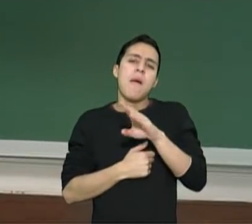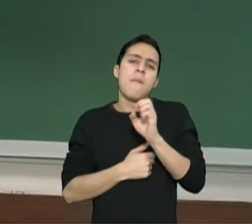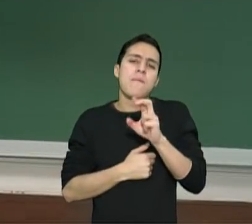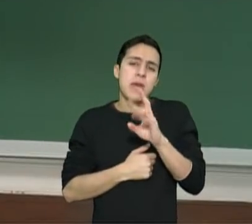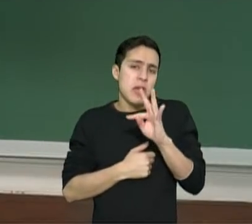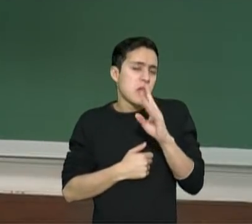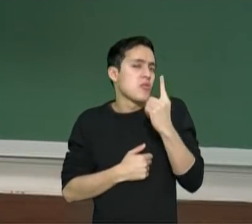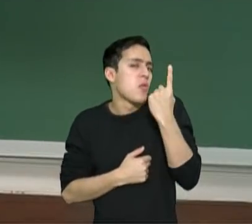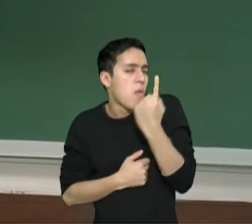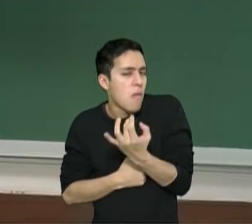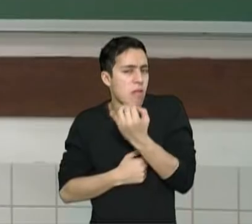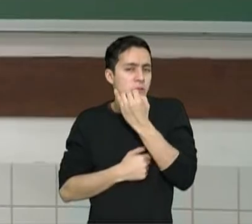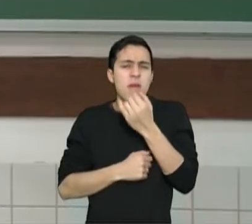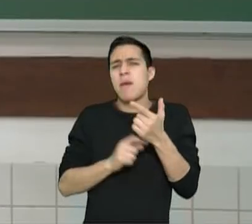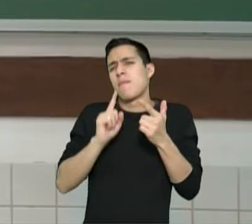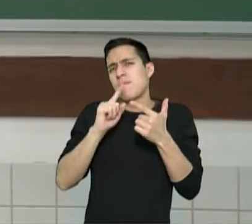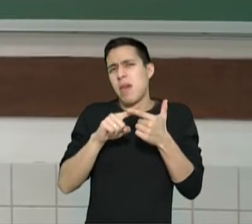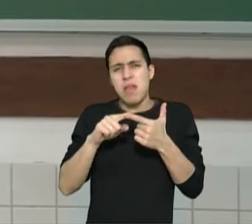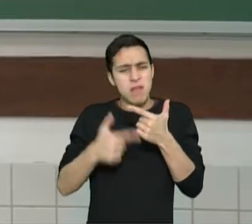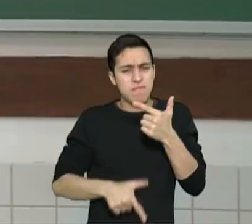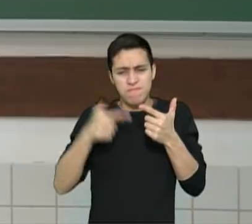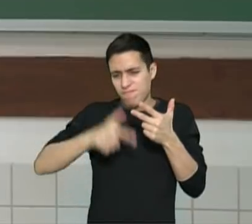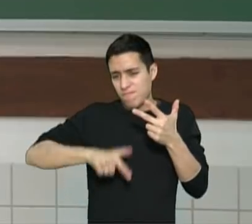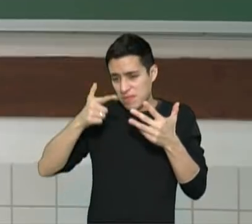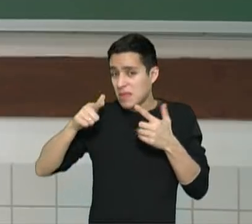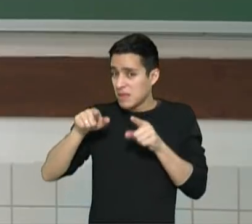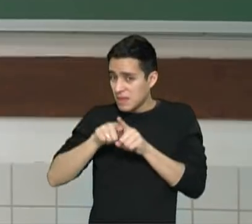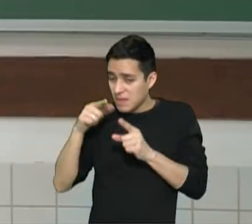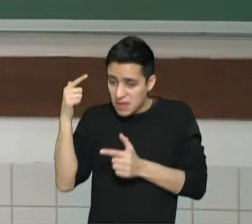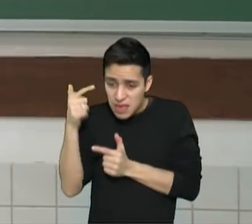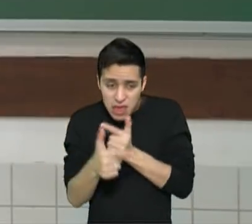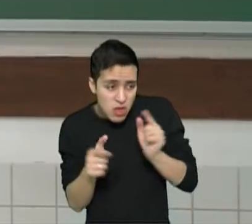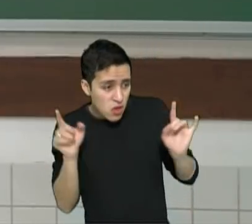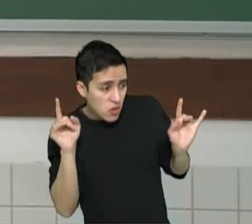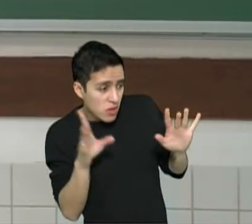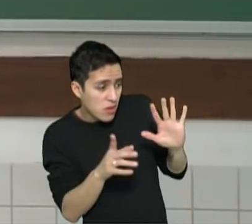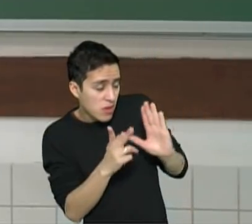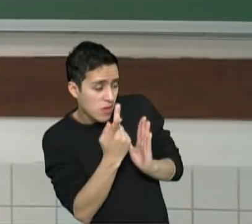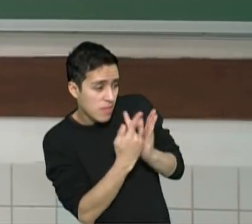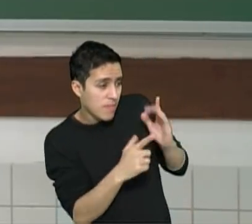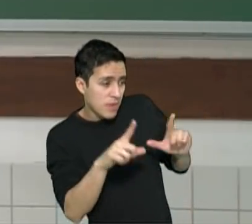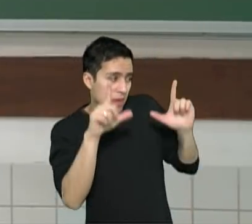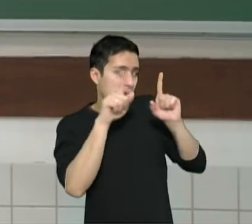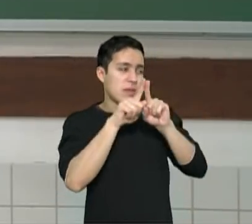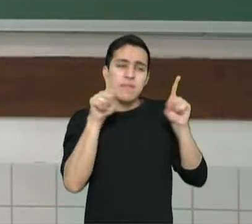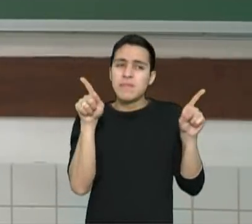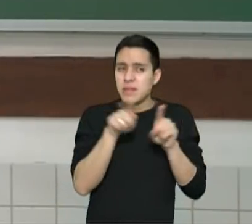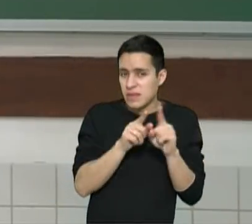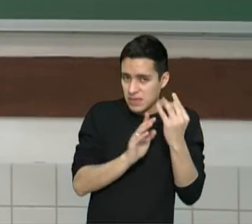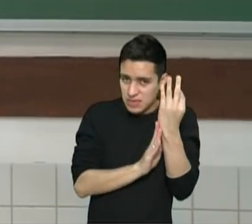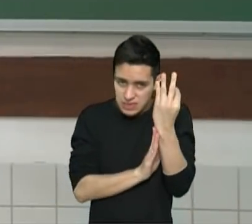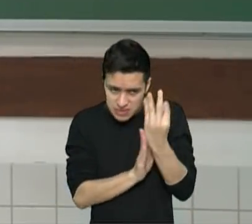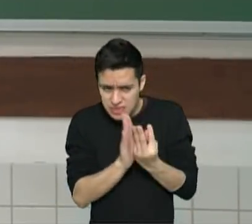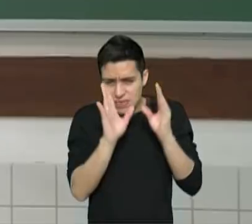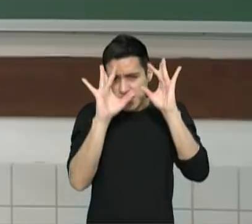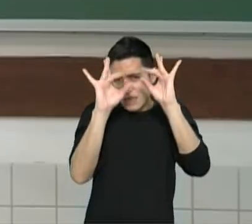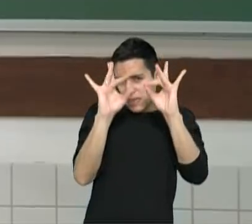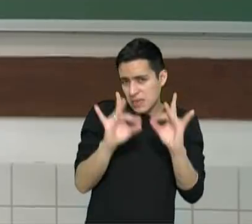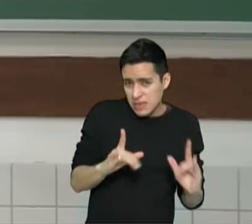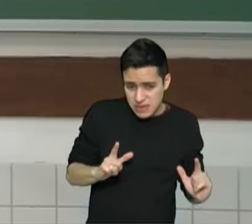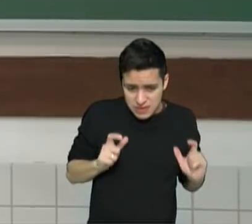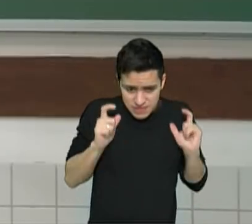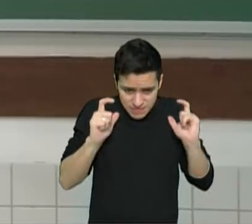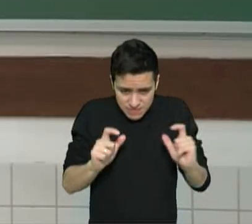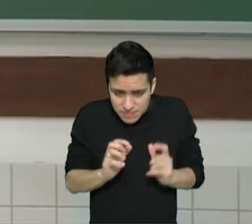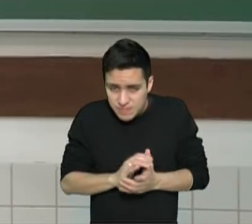dos artistas viajantes. Tiveram outros, né? Que trabalharam não apenas a pintura, mas também textos descrevendo o